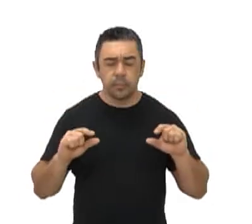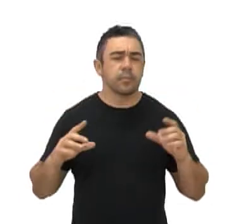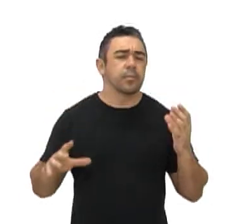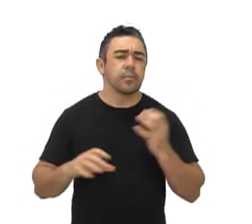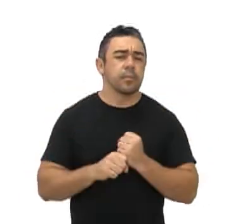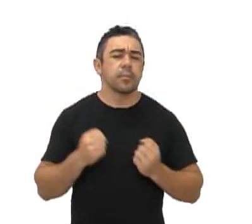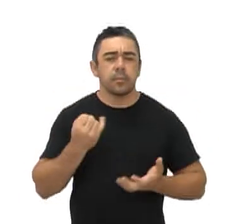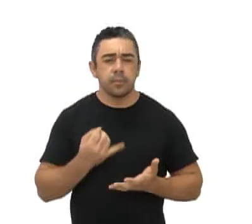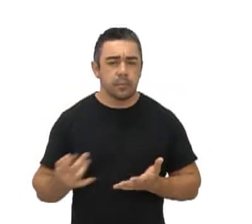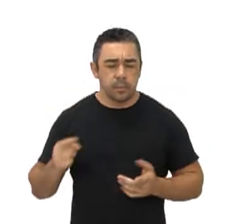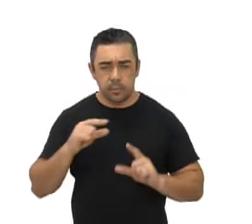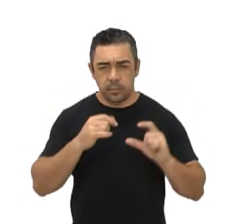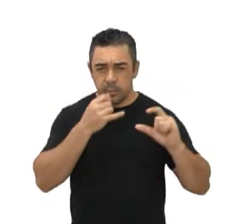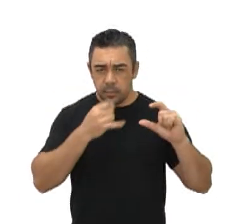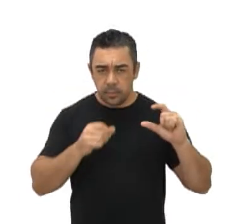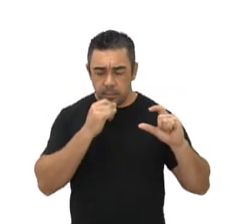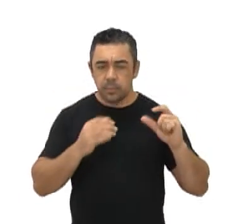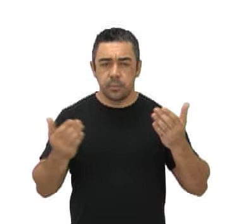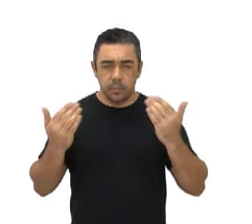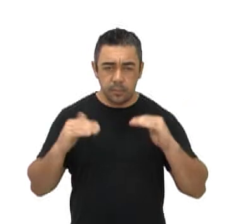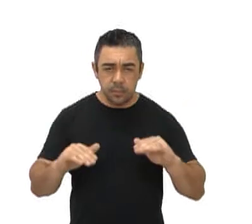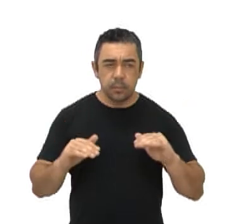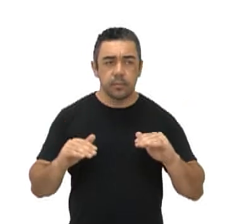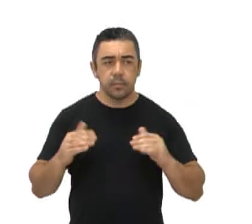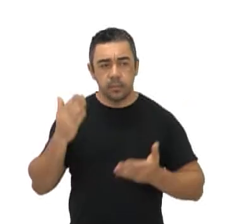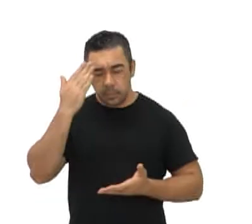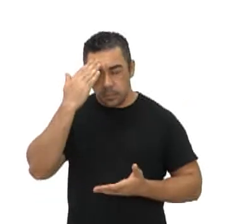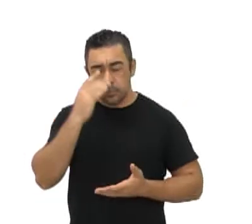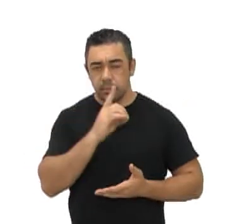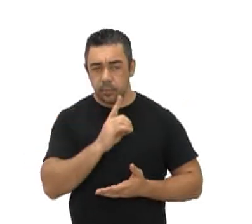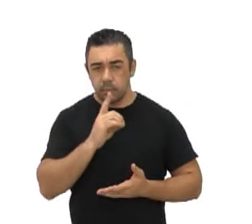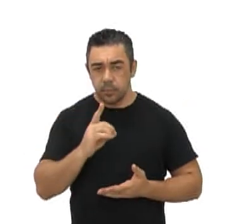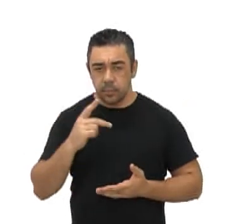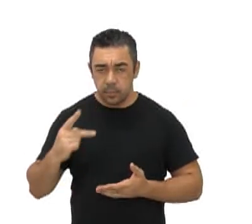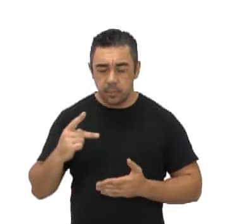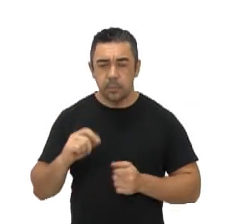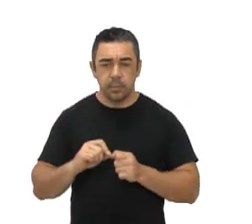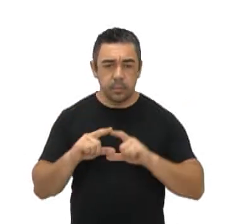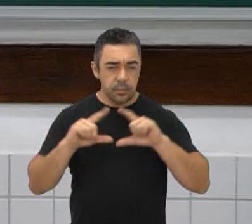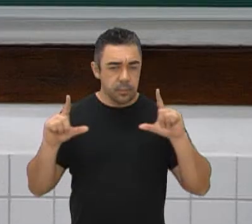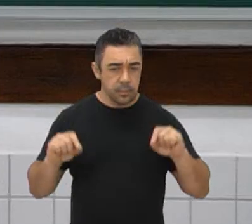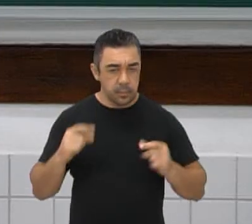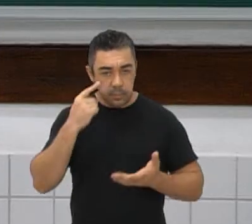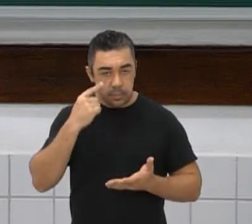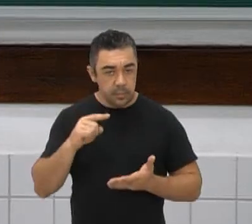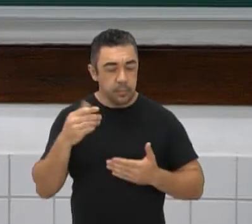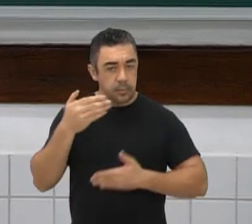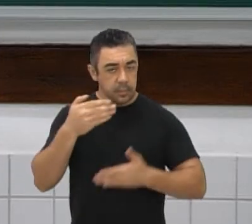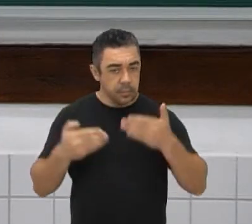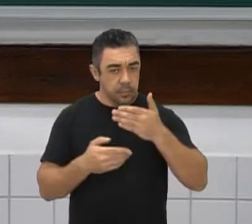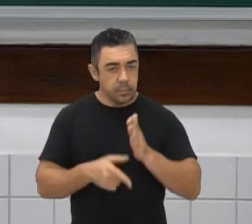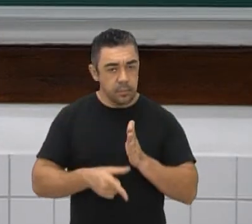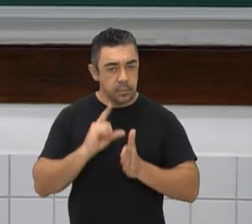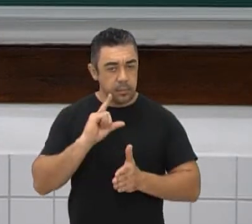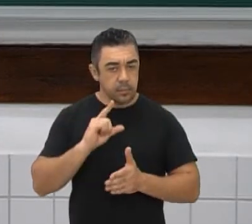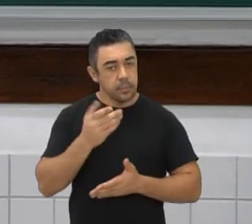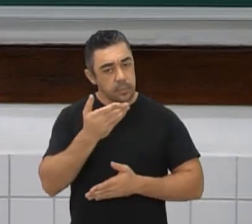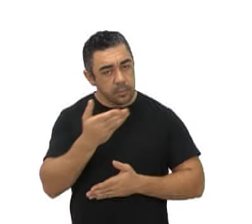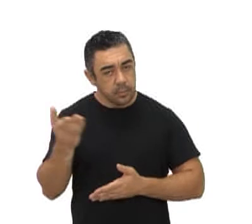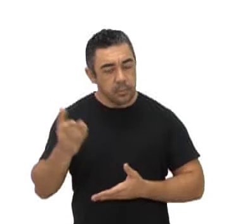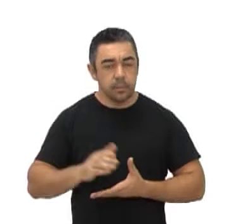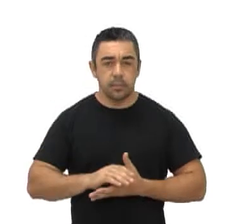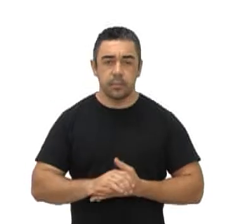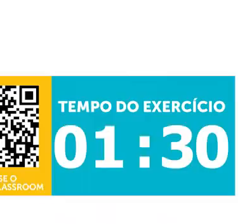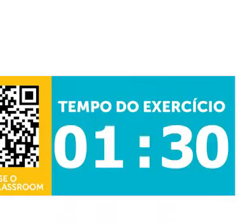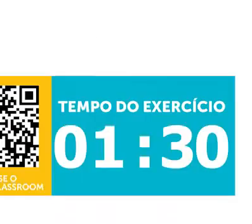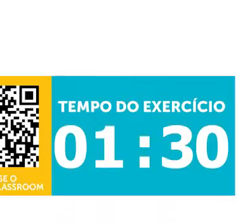potencial da reação da pilha abaixo. Então, eu quero saber a DDP usando a fórmula que a gente acabou de ver nos slides anteriores. Agora é com vocês.